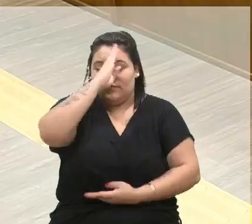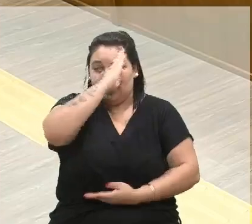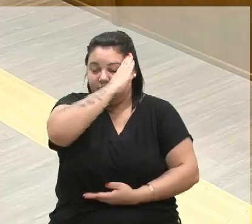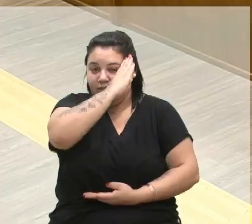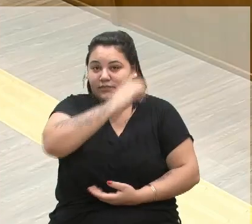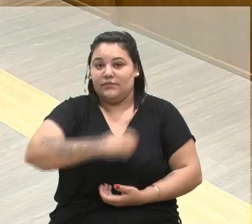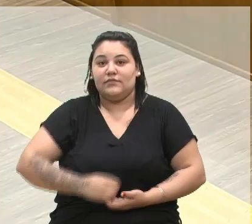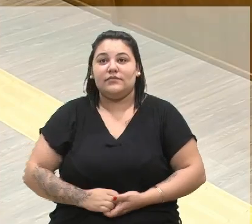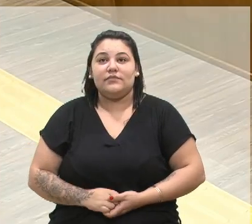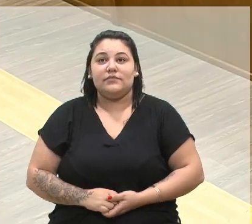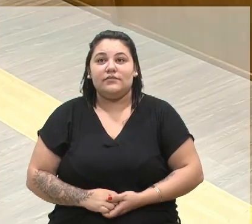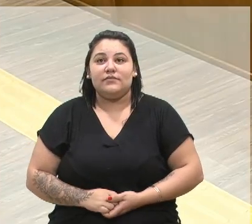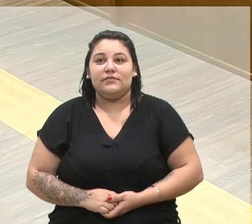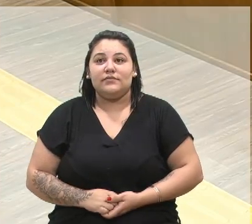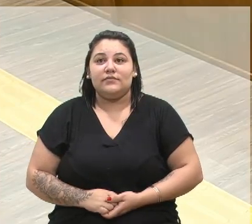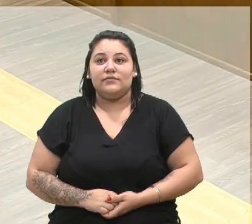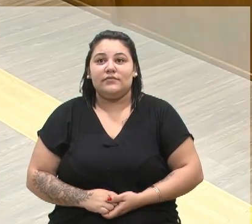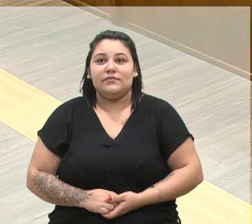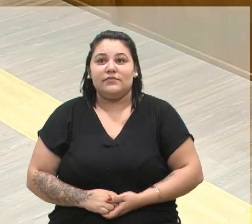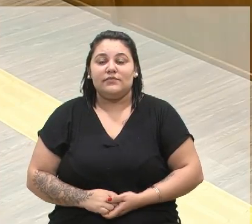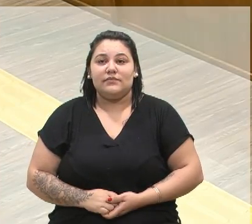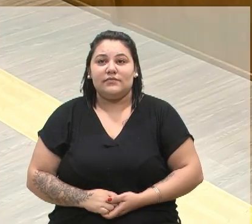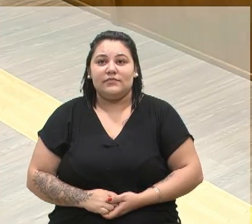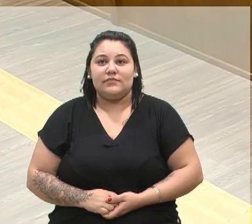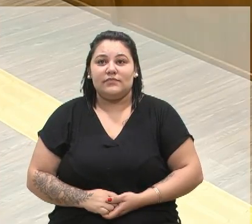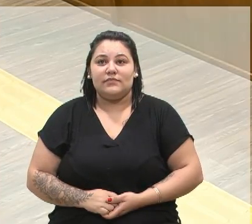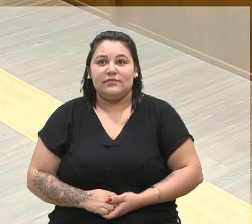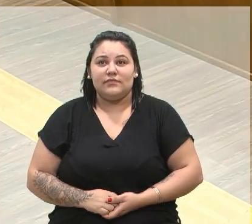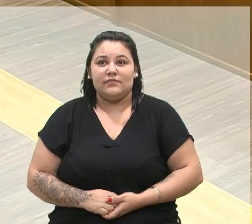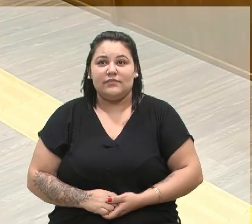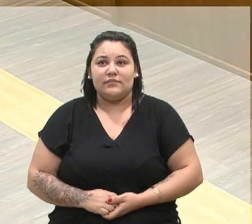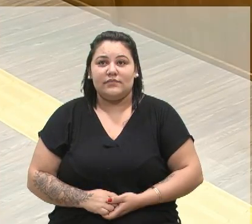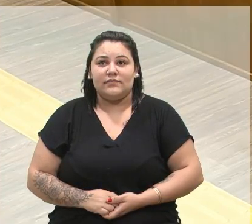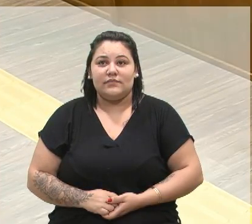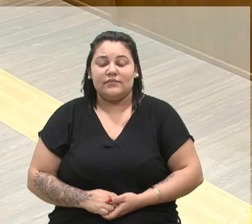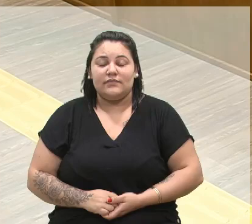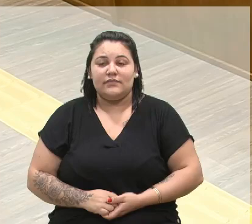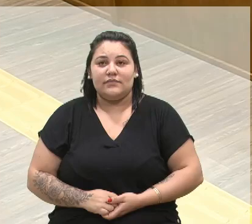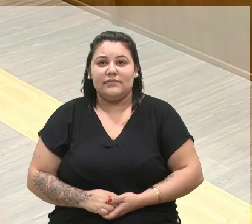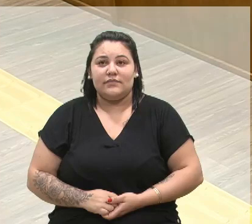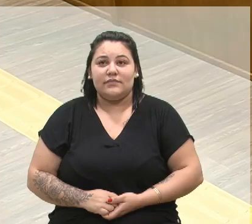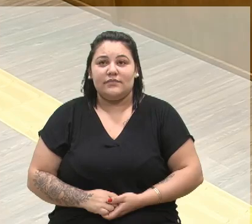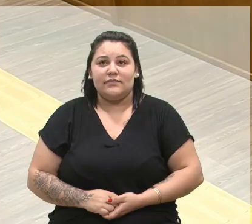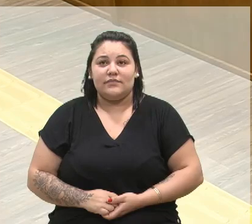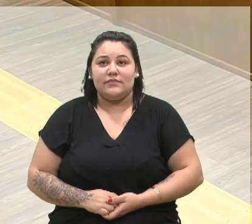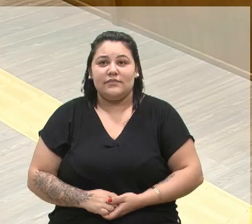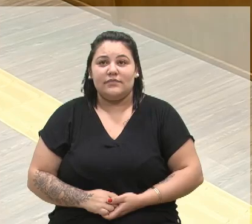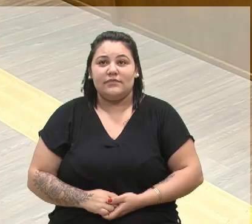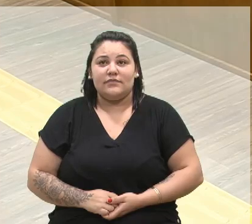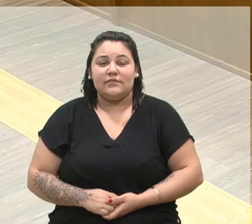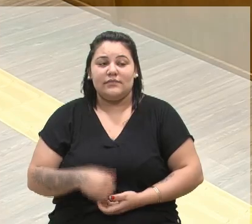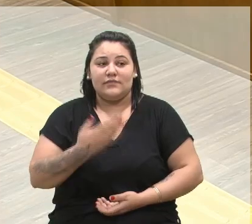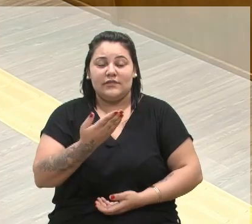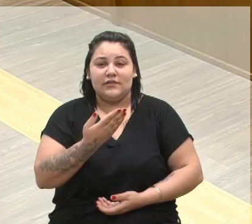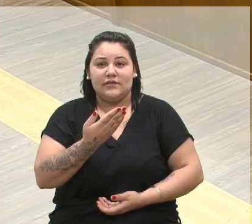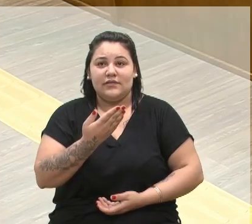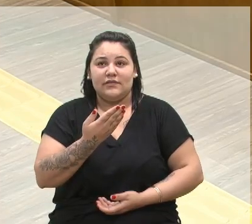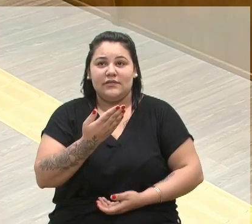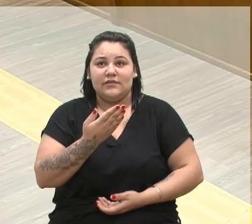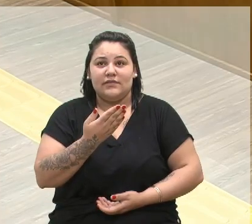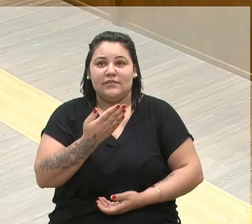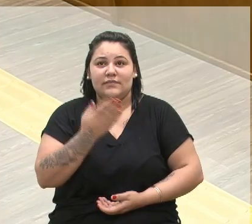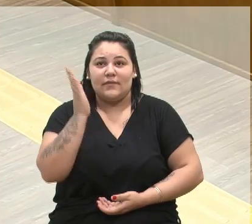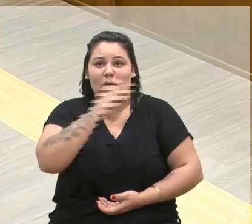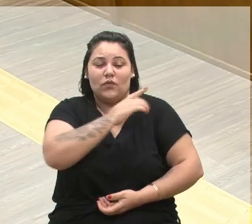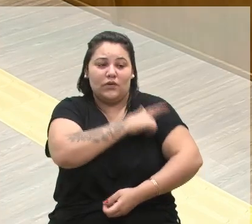Vereadora Marisol, no momento oportuno eu vou declarar meu voto que eu votarei sim. É isso que a vereadora Rose não fez, pela falta de educação isso que ela é uma